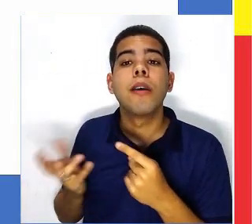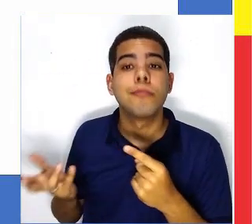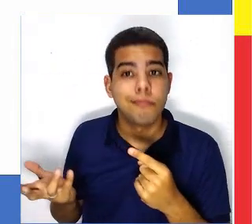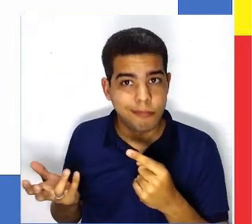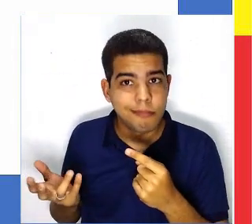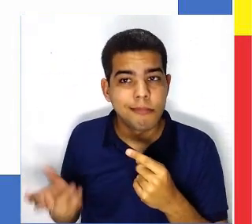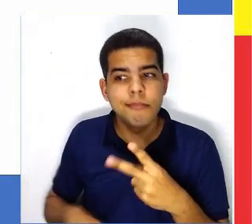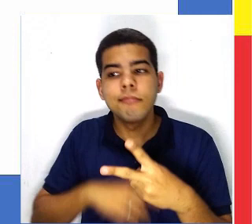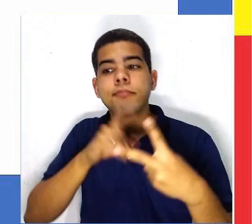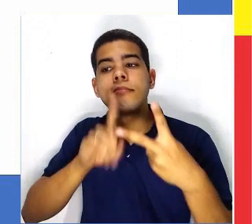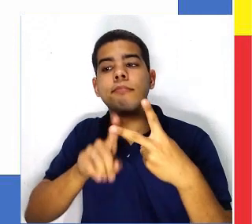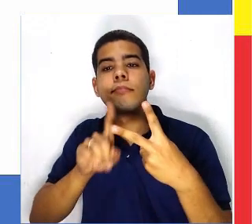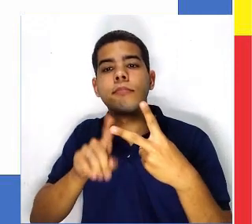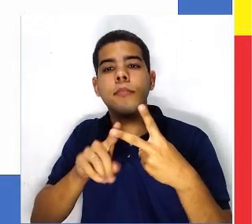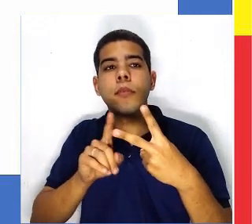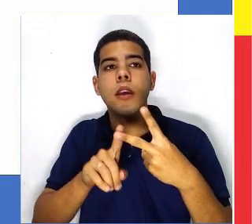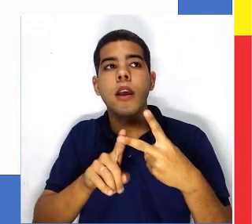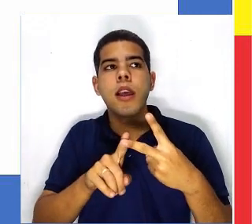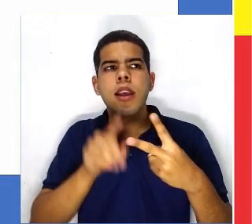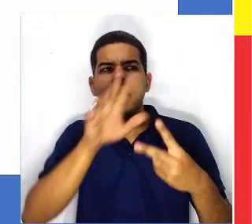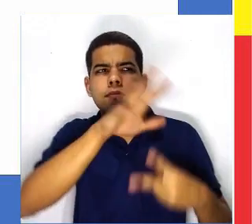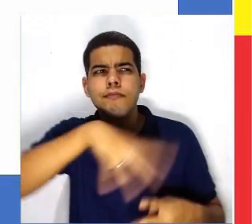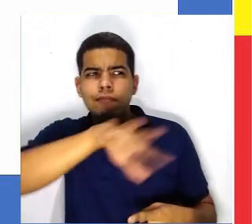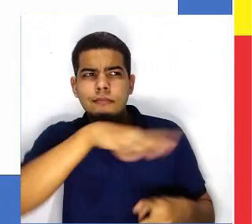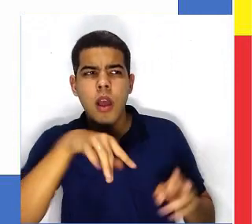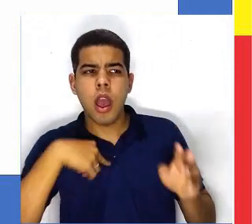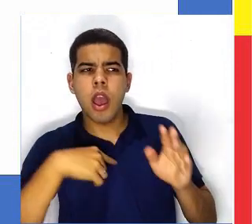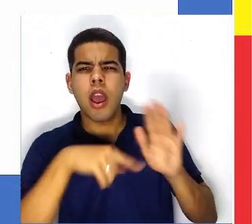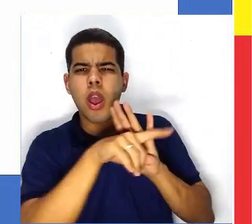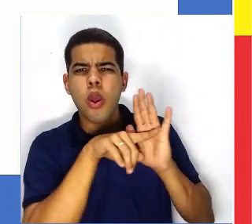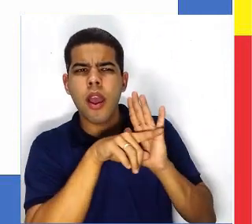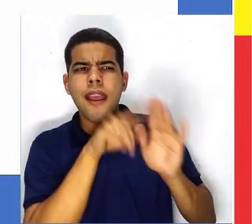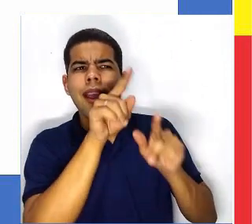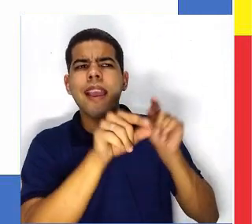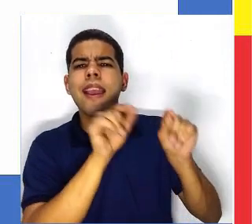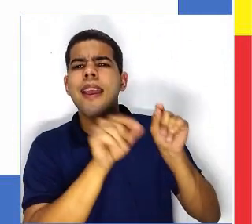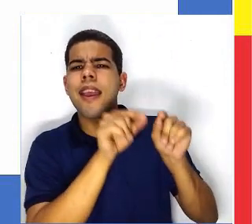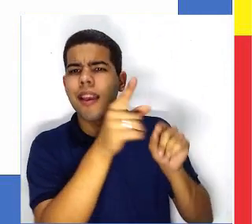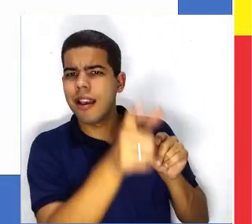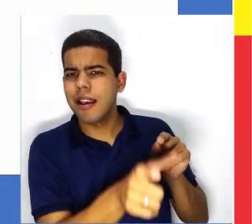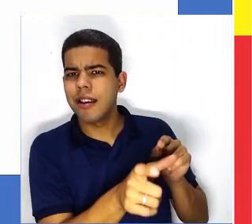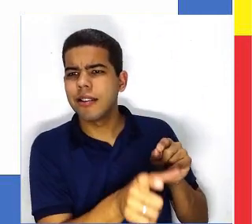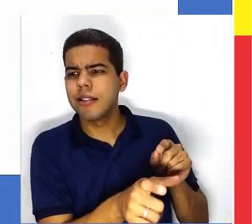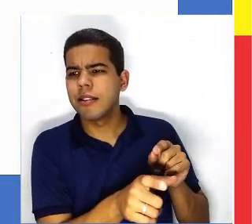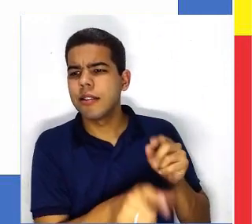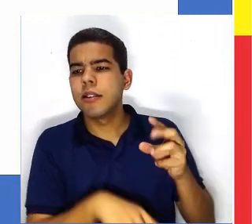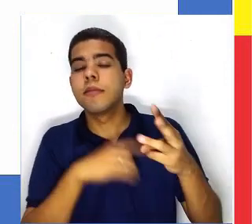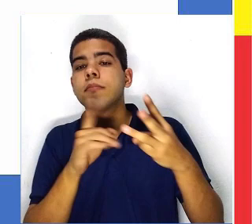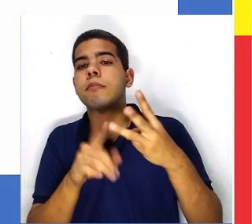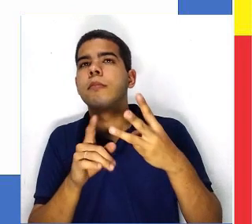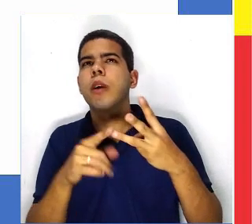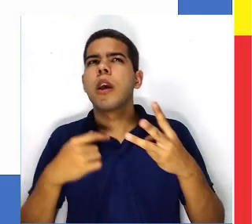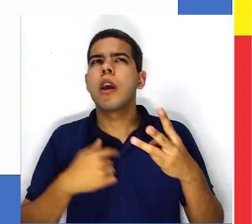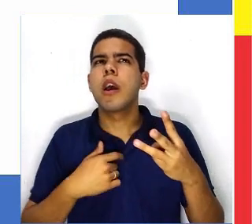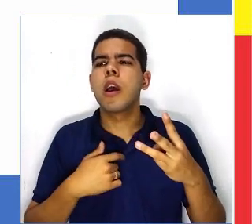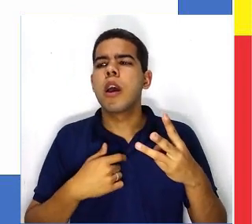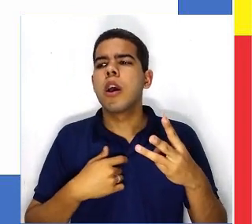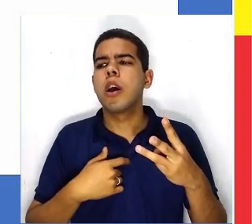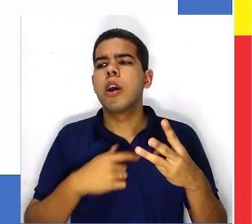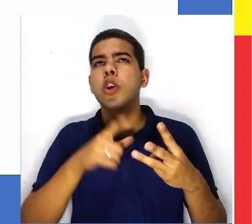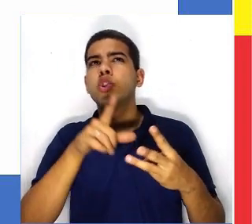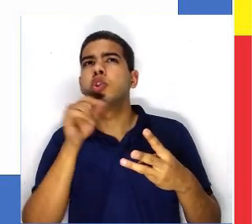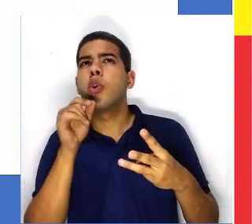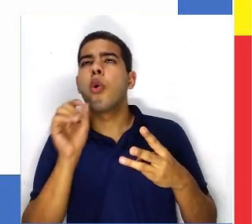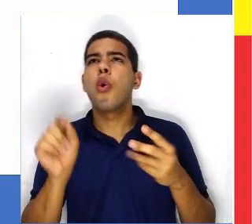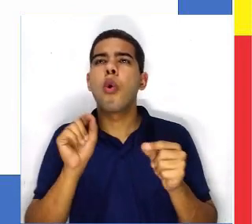vai investigar. Depois, qual é a população que a gente vai analisar. Depois, a metodologia. Eu escolhi